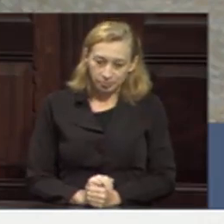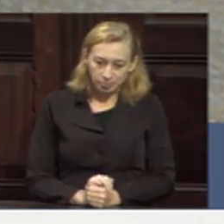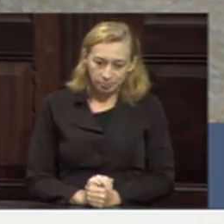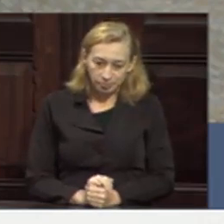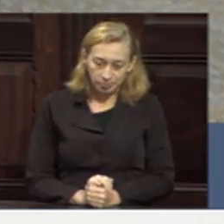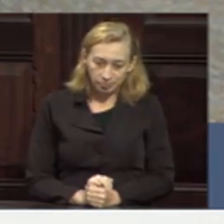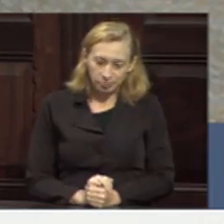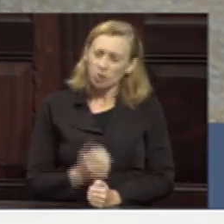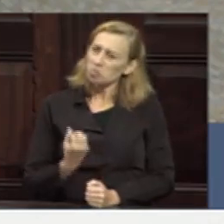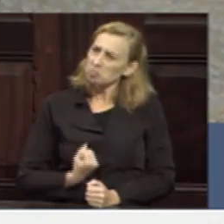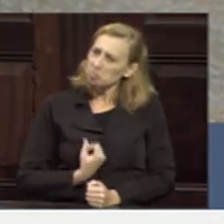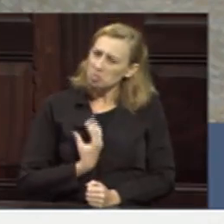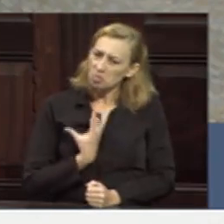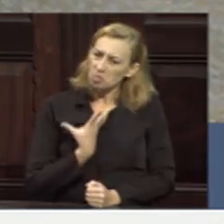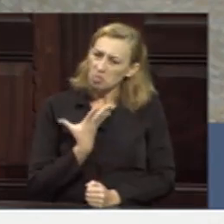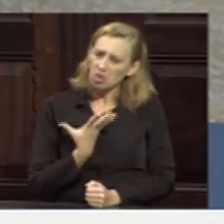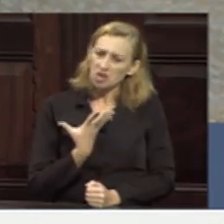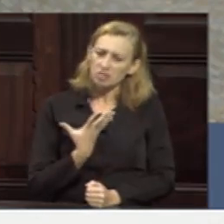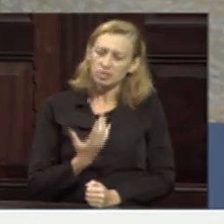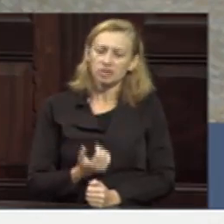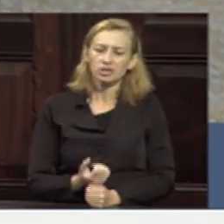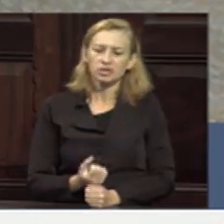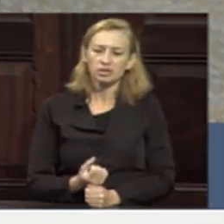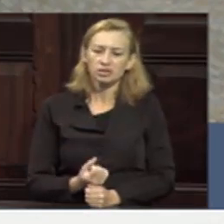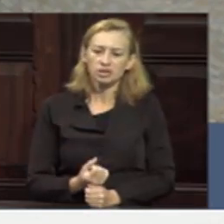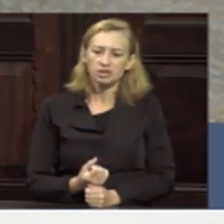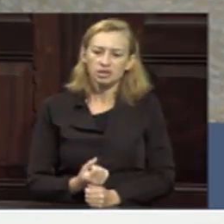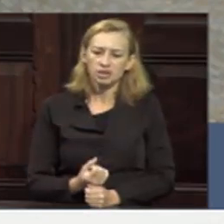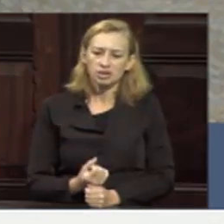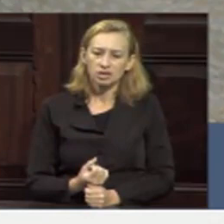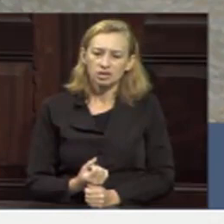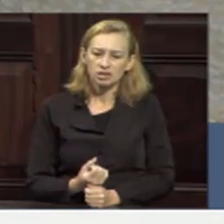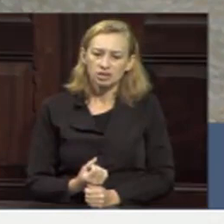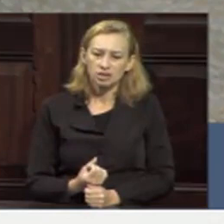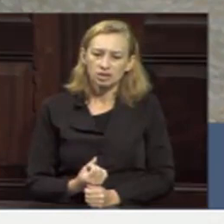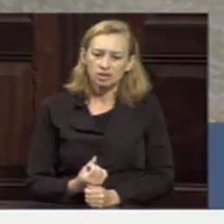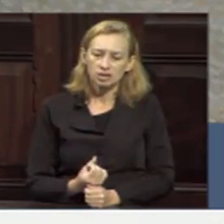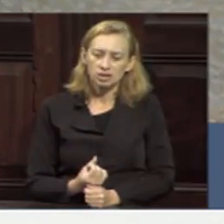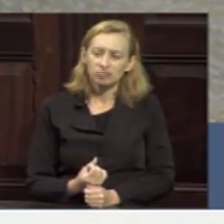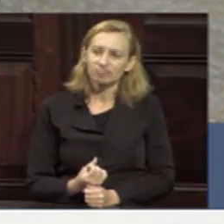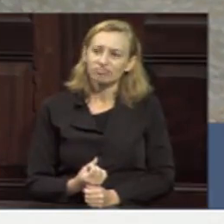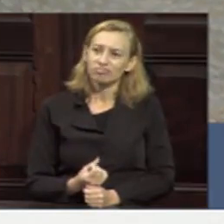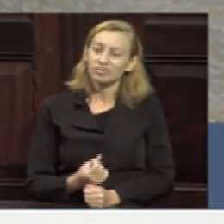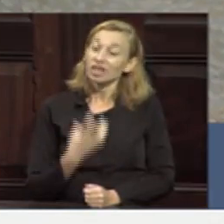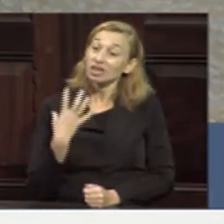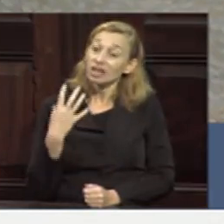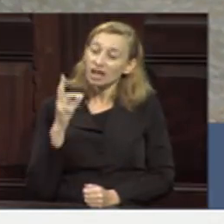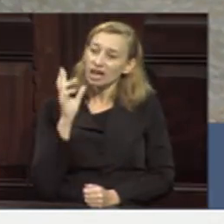E esse poema eu sei há muito tempo de cor, mas trouxe a colinha aqui, se eu errar eu leio.